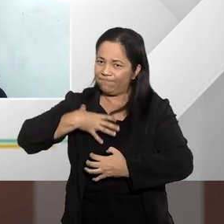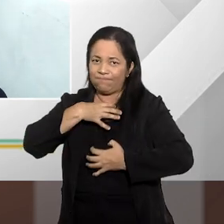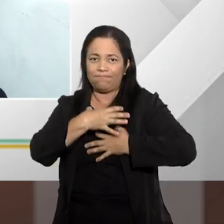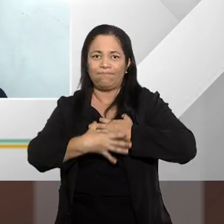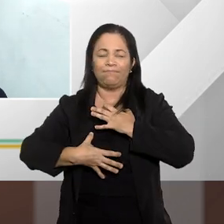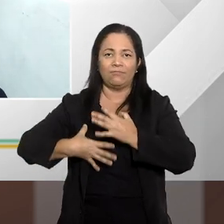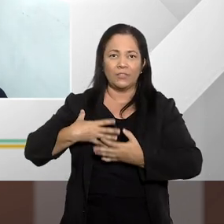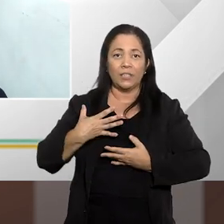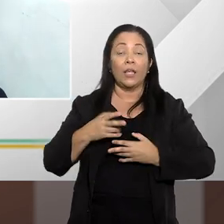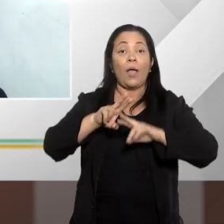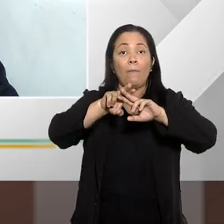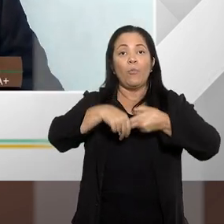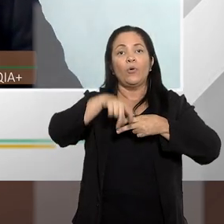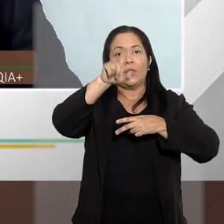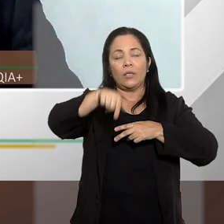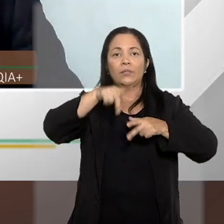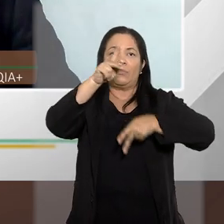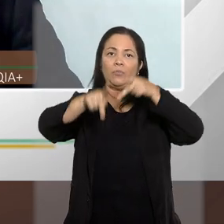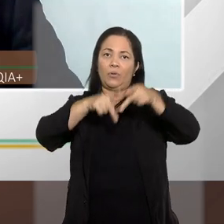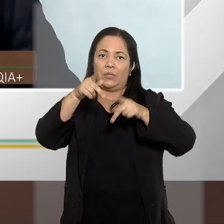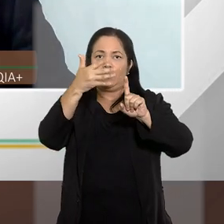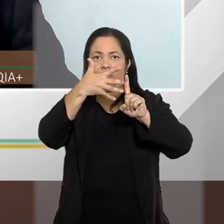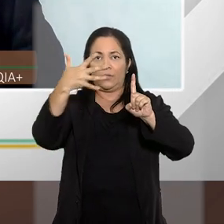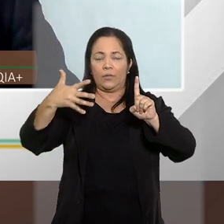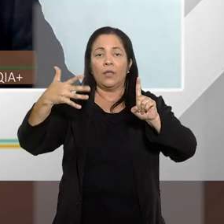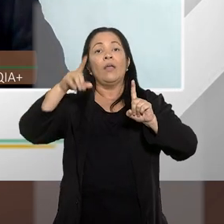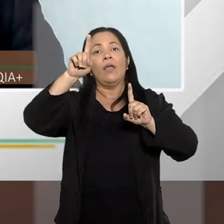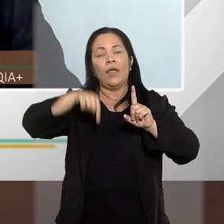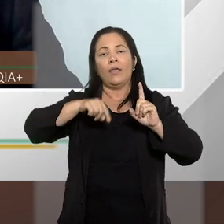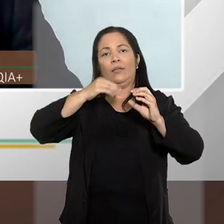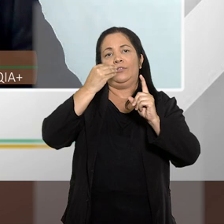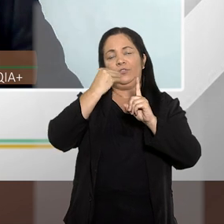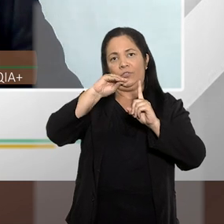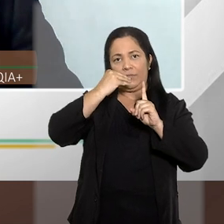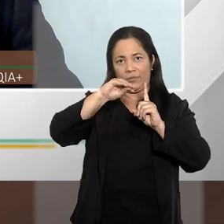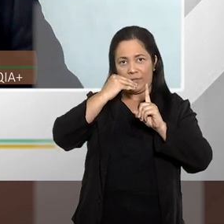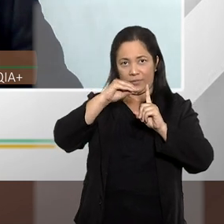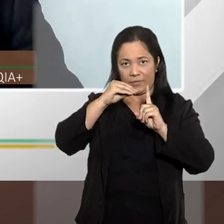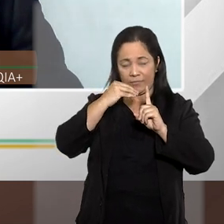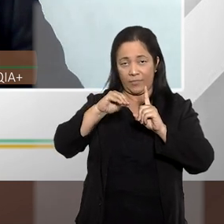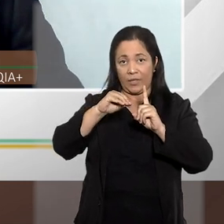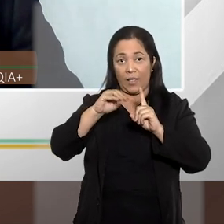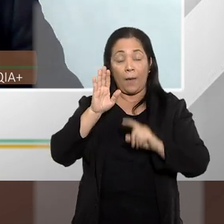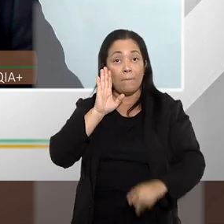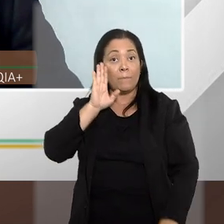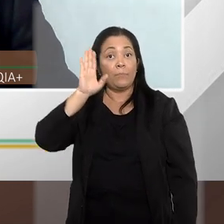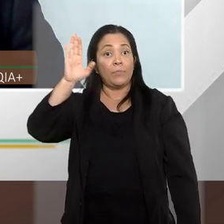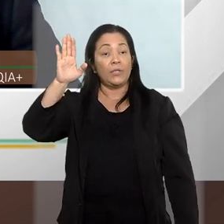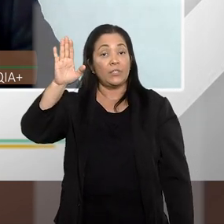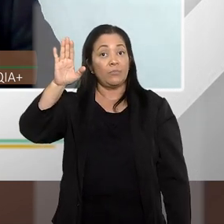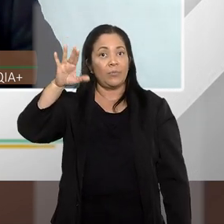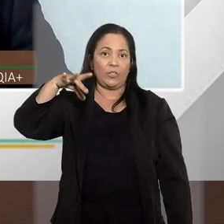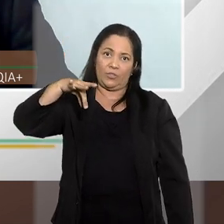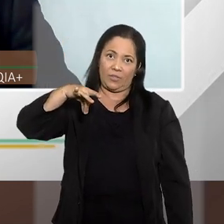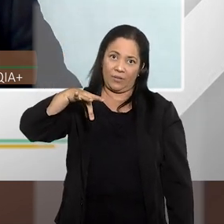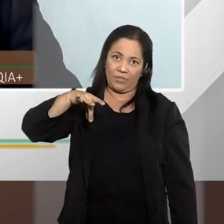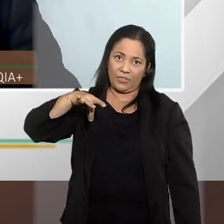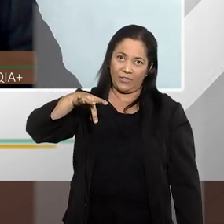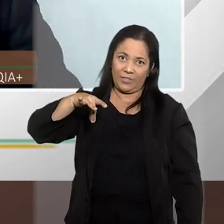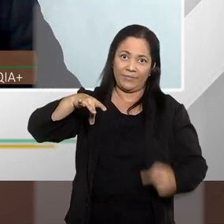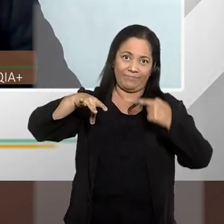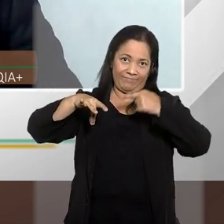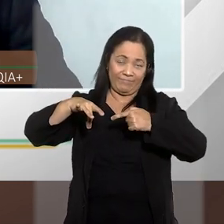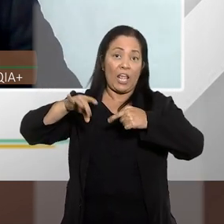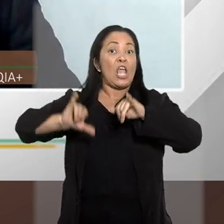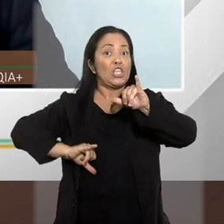população muito vulnerabilizada socialmente, né? E a população trans e travesti, sobretudo, passa por uma série de sofrimentos e de dificuldades